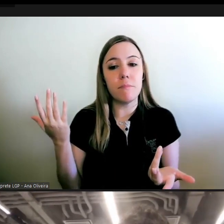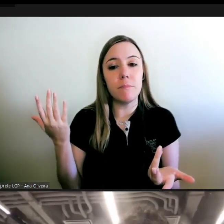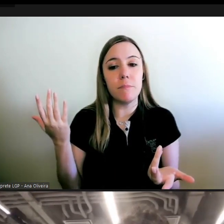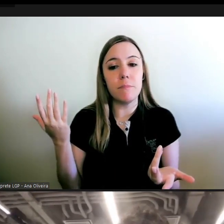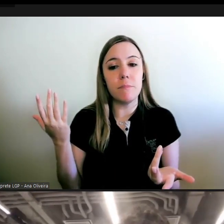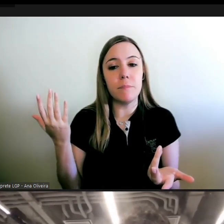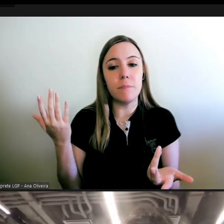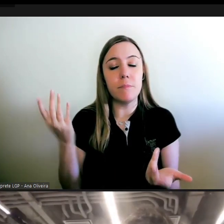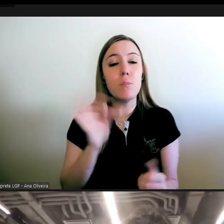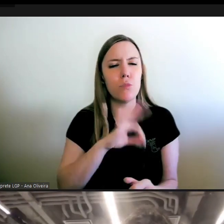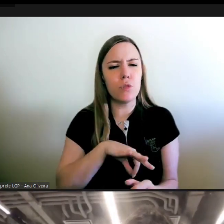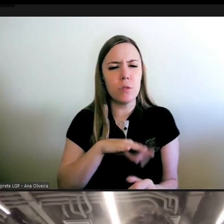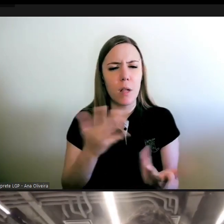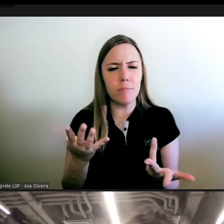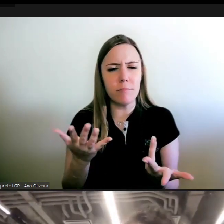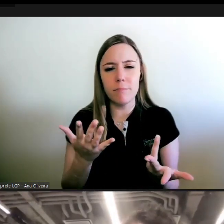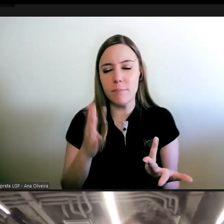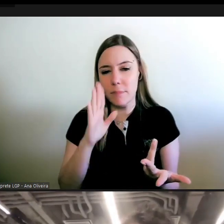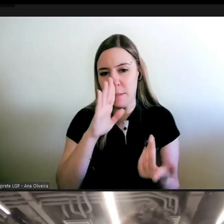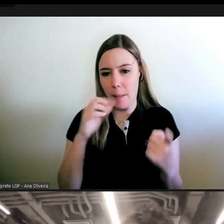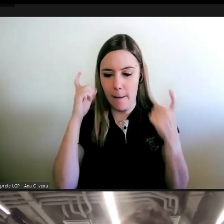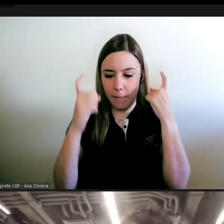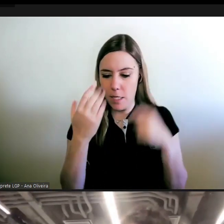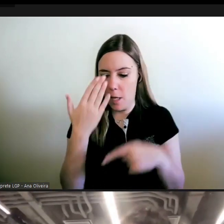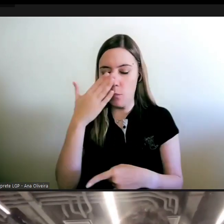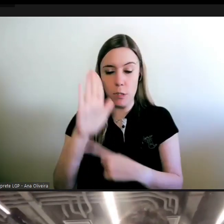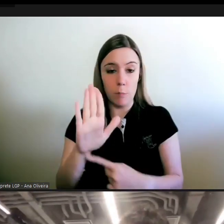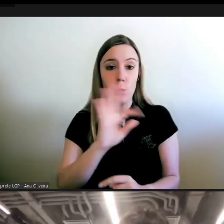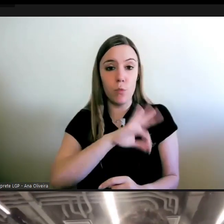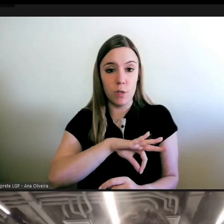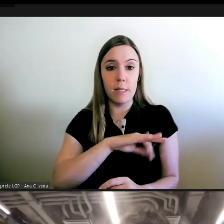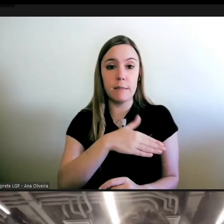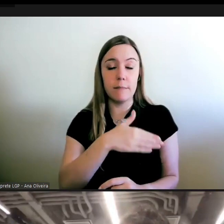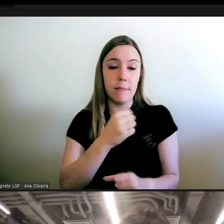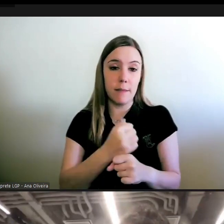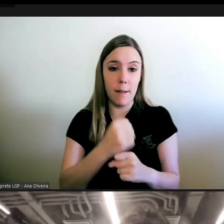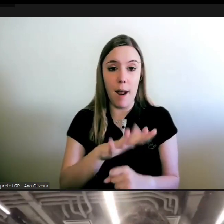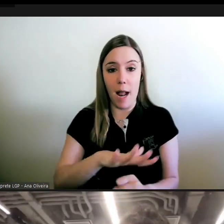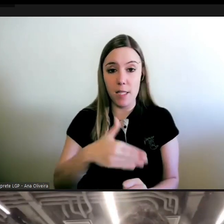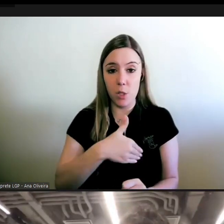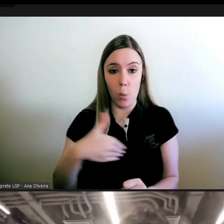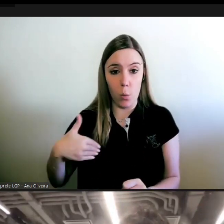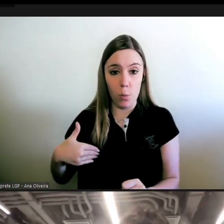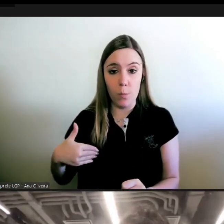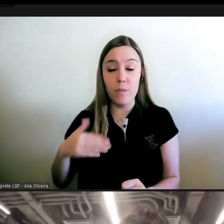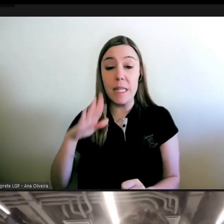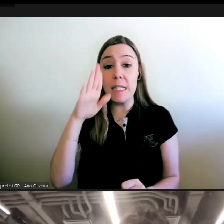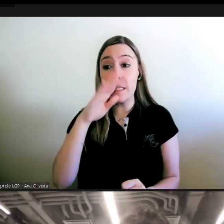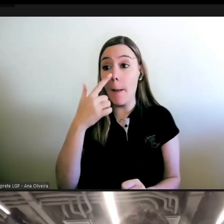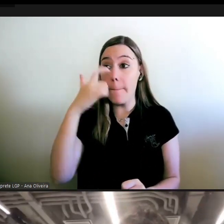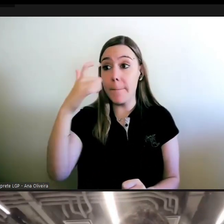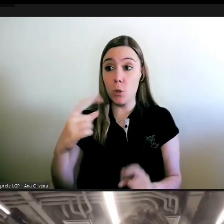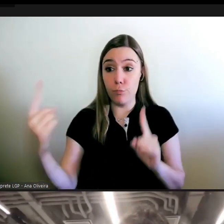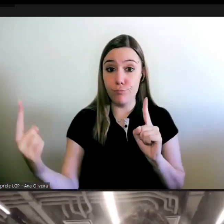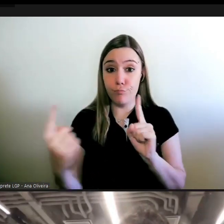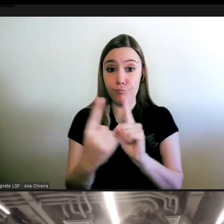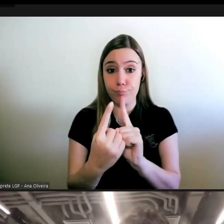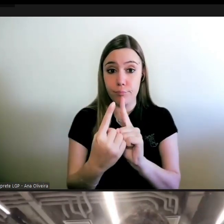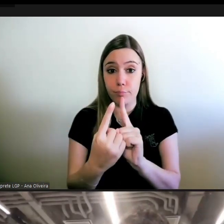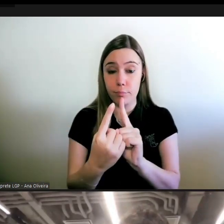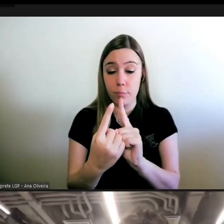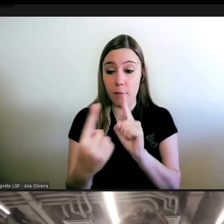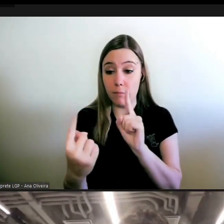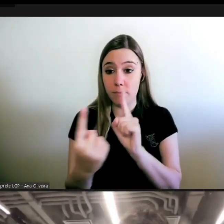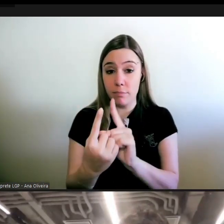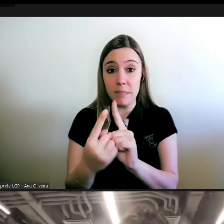um profissional, vamos pegar, por exemplo, um profissional de saúde quando tem um utente, uma pessoa à sua frente num